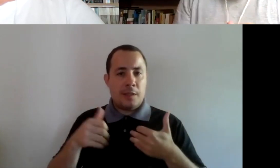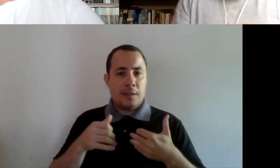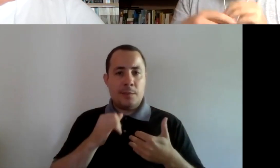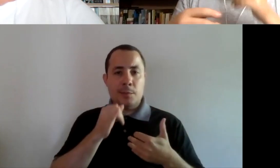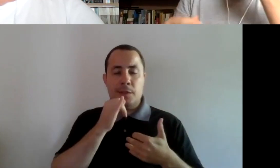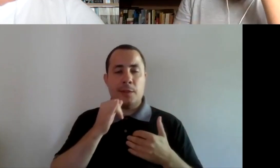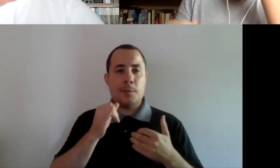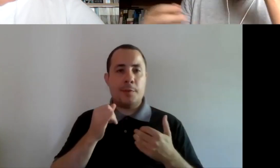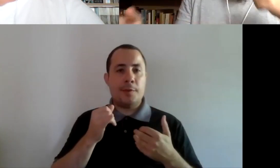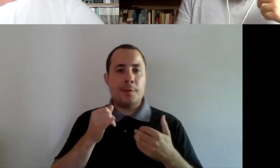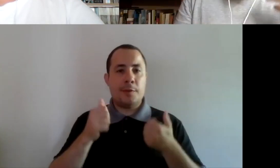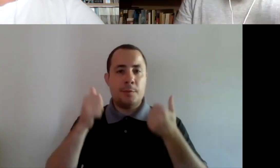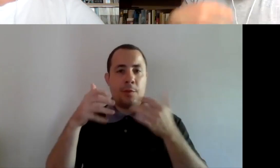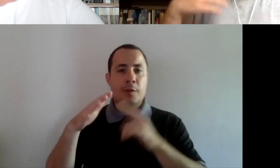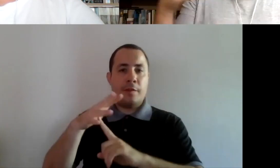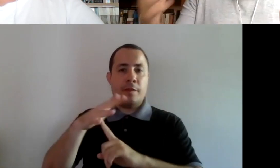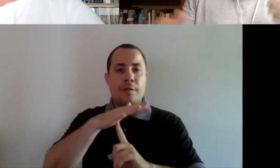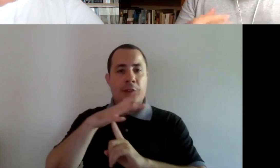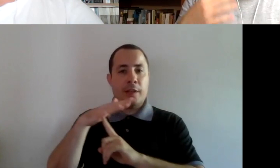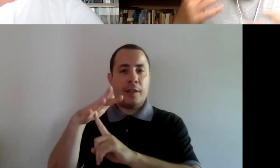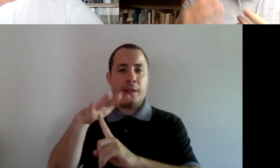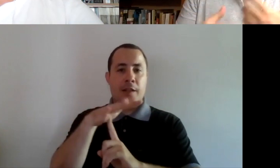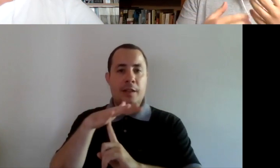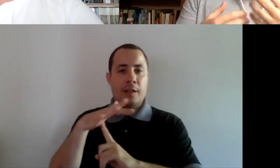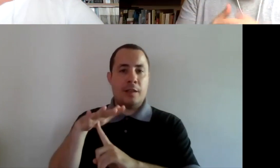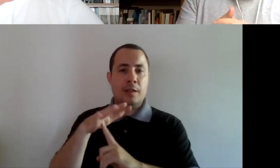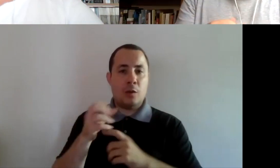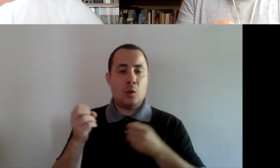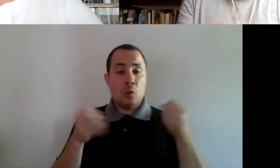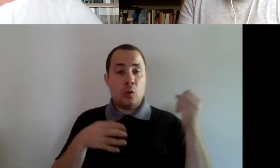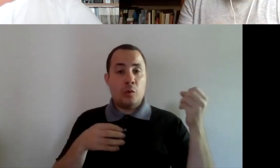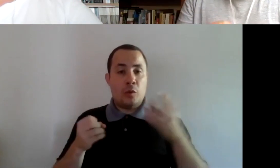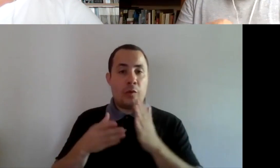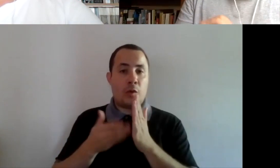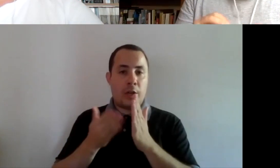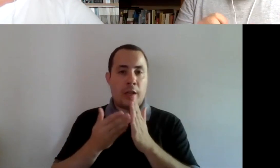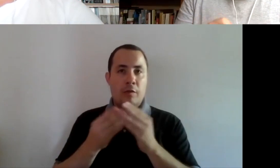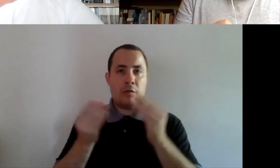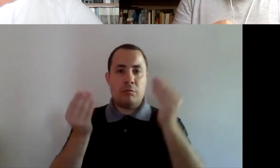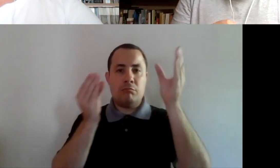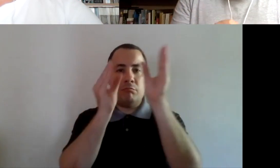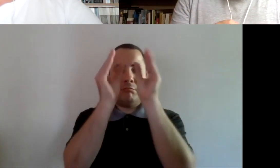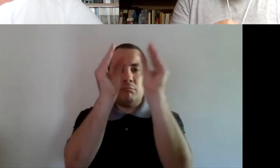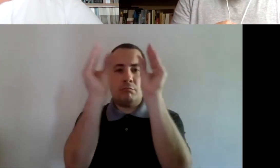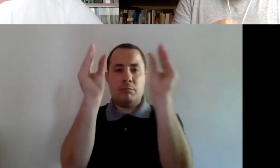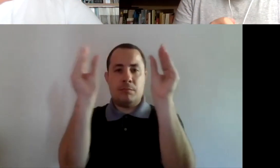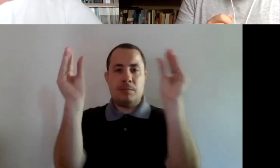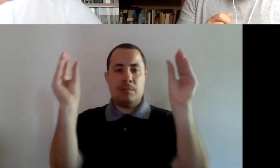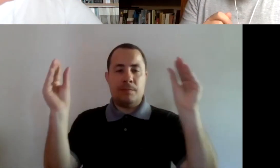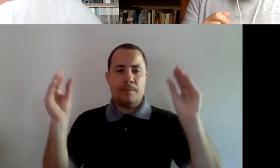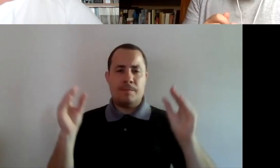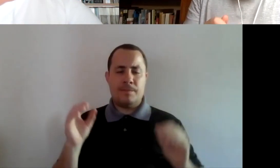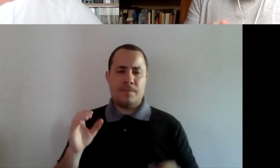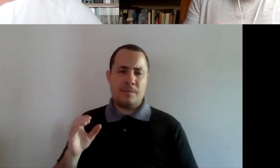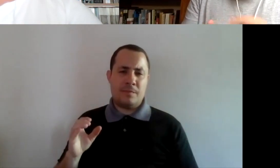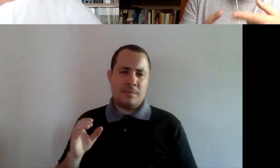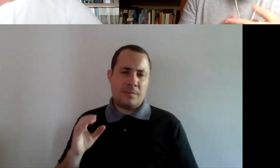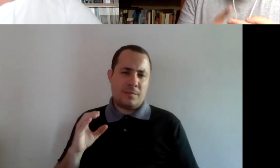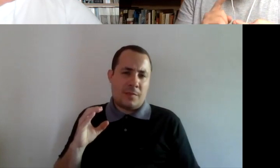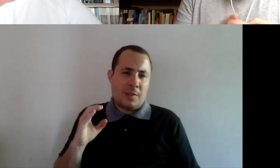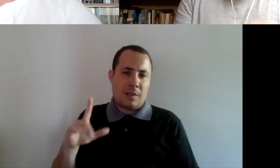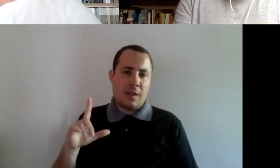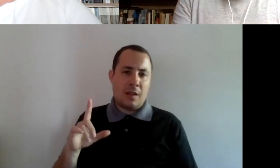né, como uma forma também de trazer novos livros para os acervos e tal. É lógico que isso não, a ideia